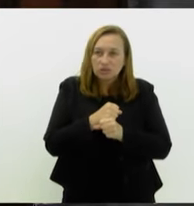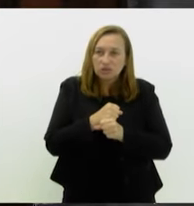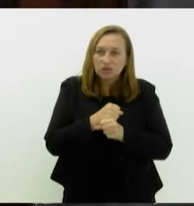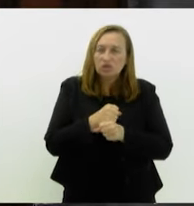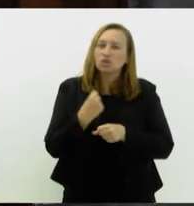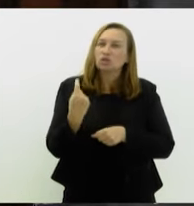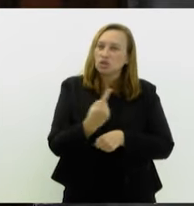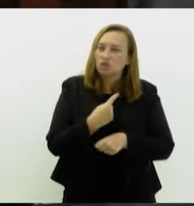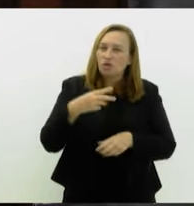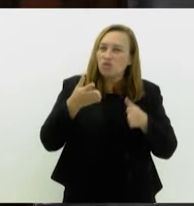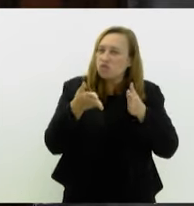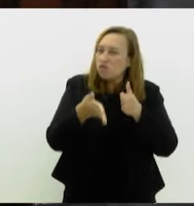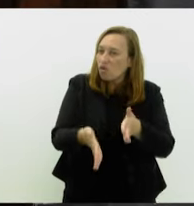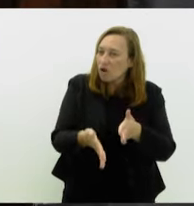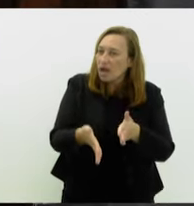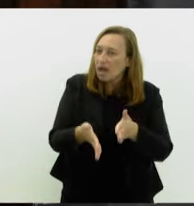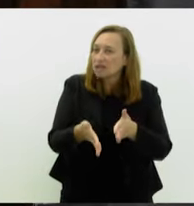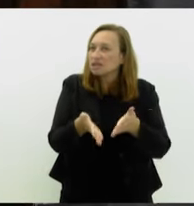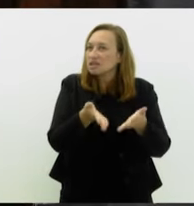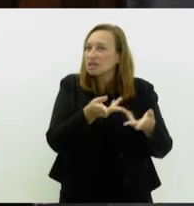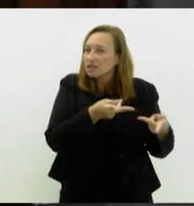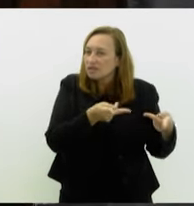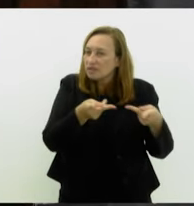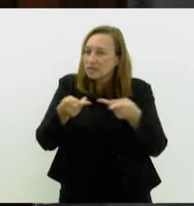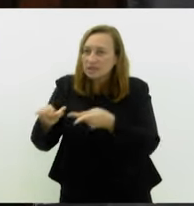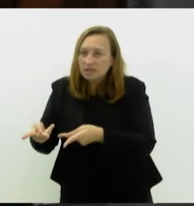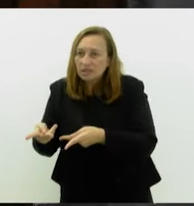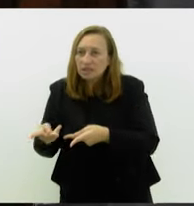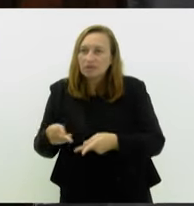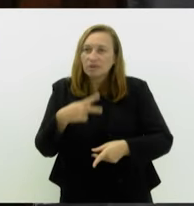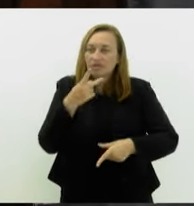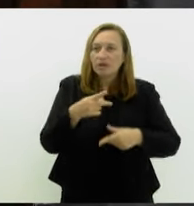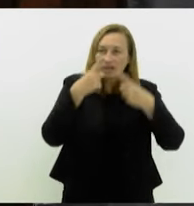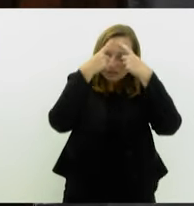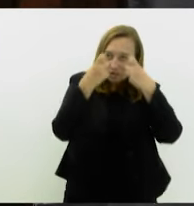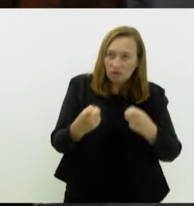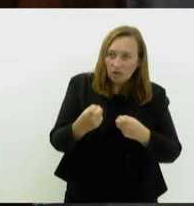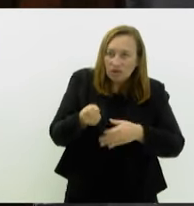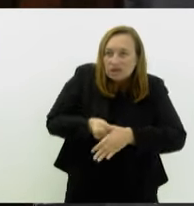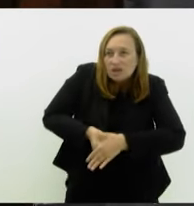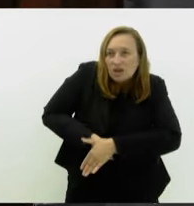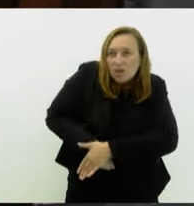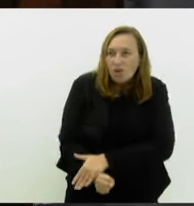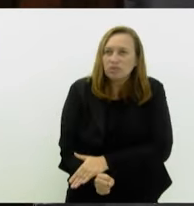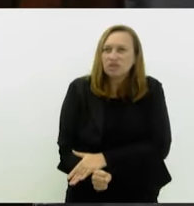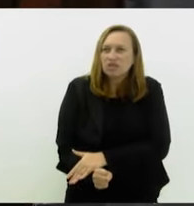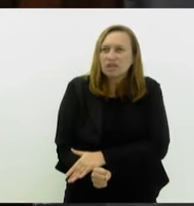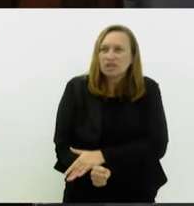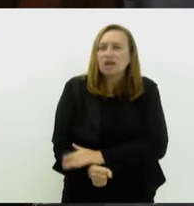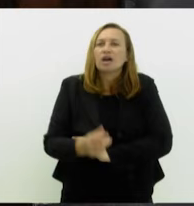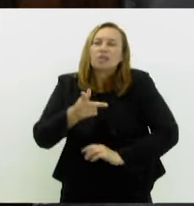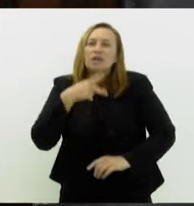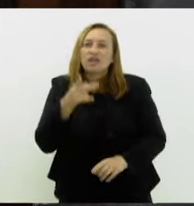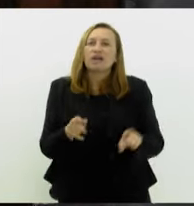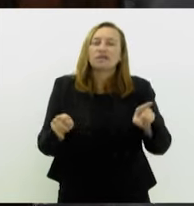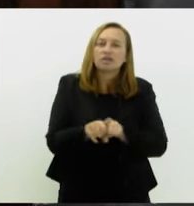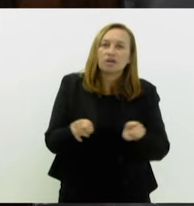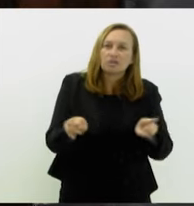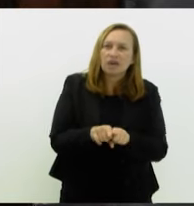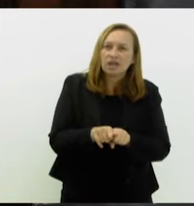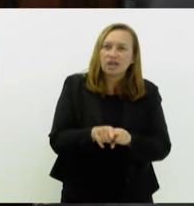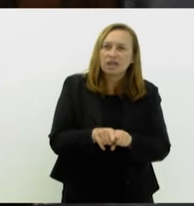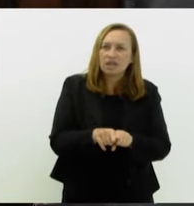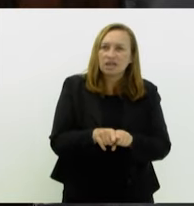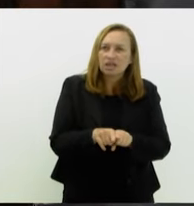est muito focado e tá percorrendo para tratar da violência obstétrica para tratar também